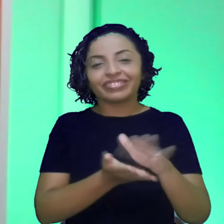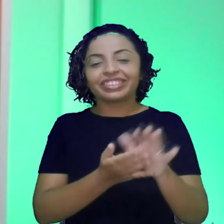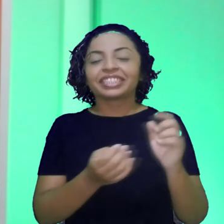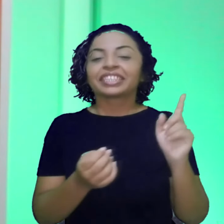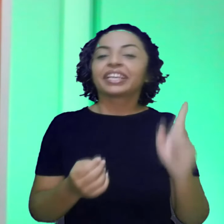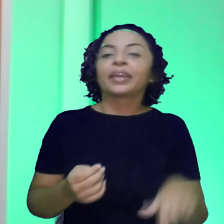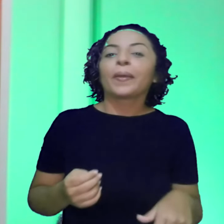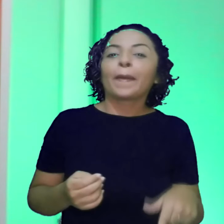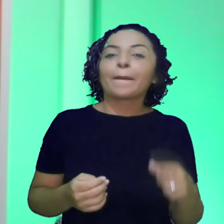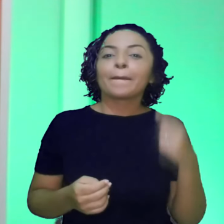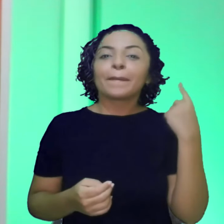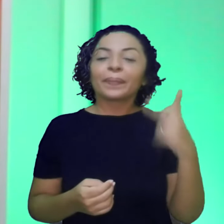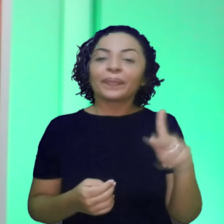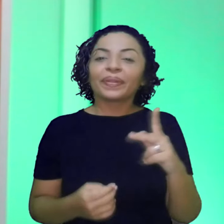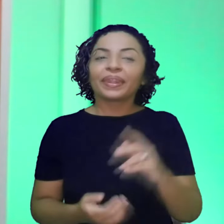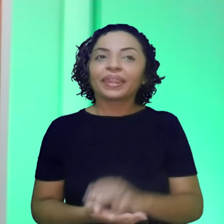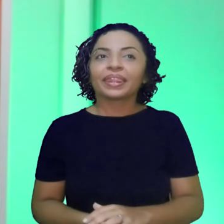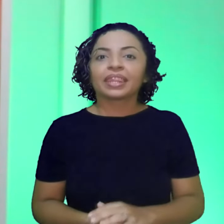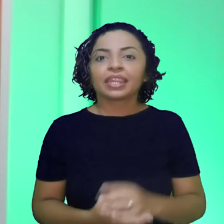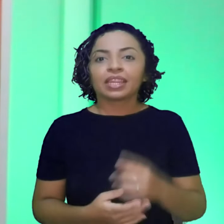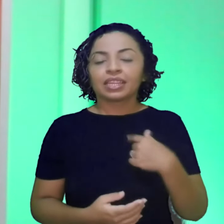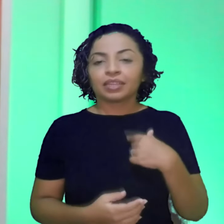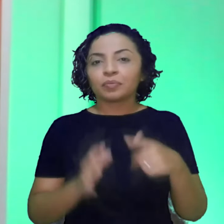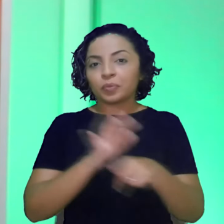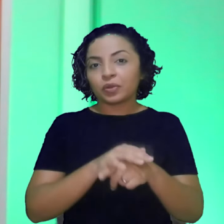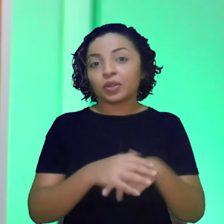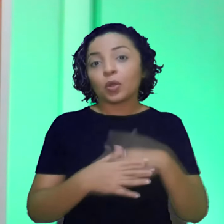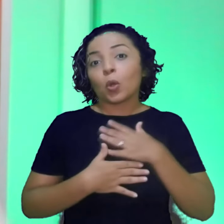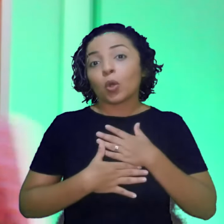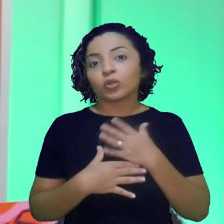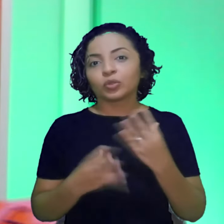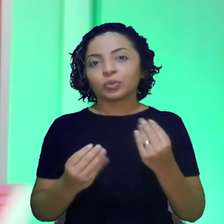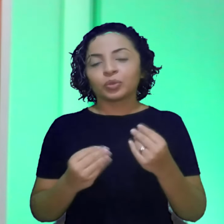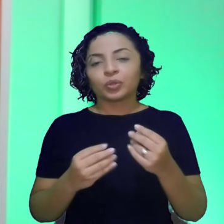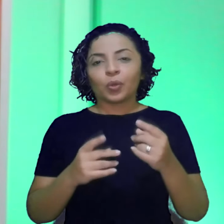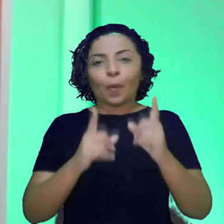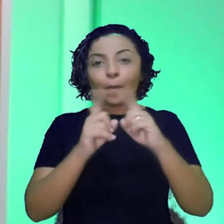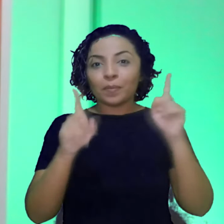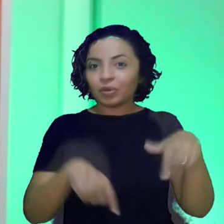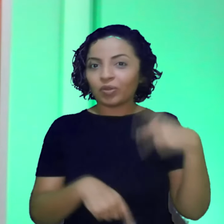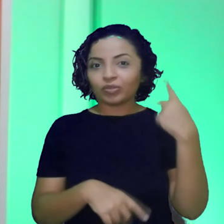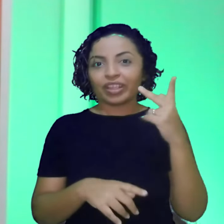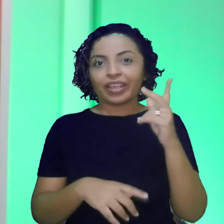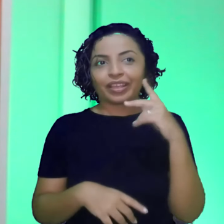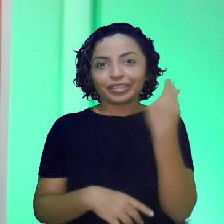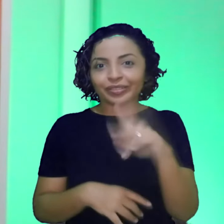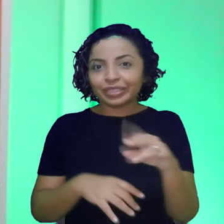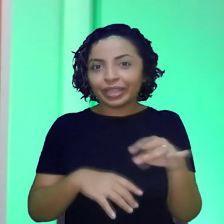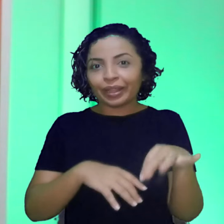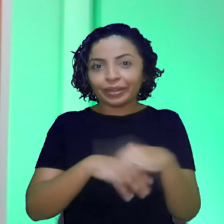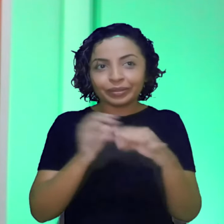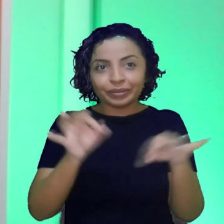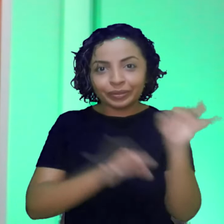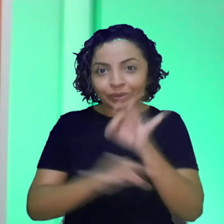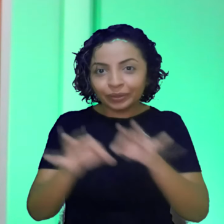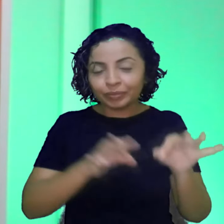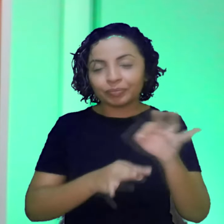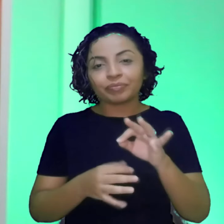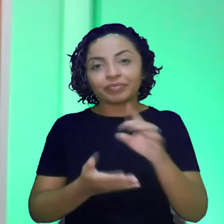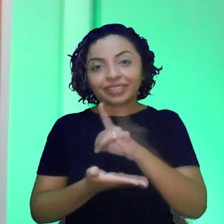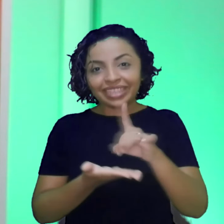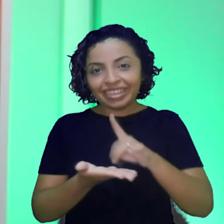contos da Flobela Espanca. Mas eu digo que gosto muito porque o projeto gráfico é muito legal. E nós temos o segundo